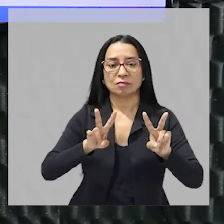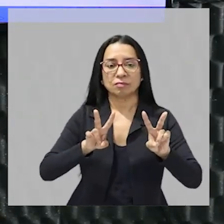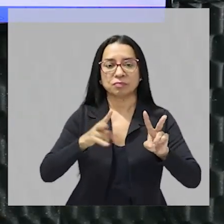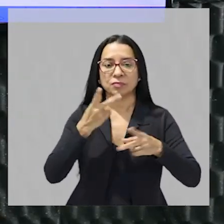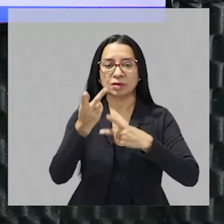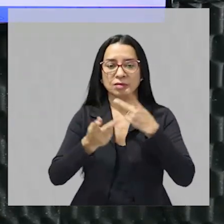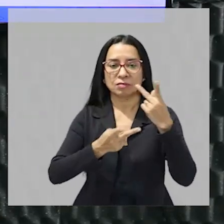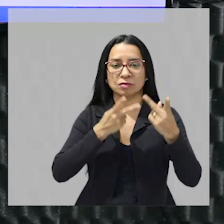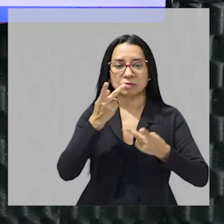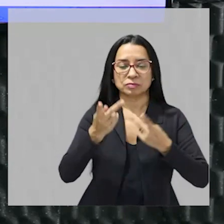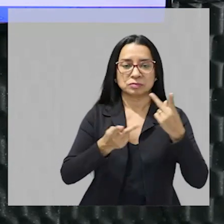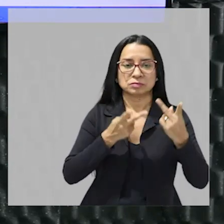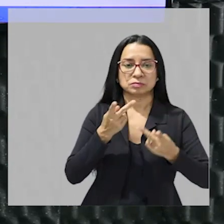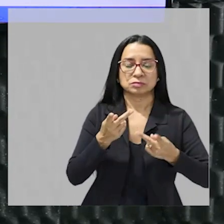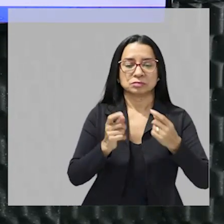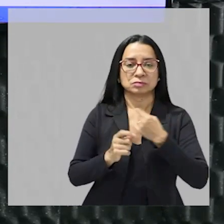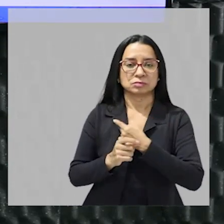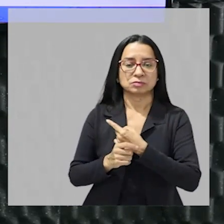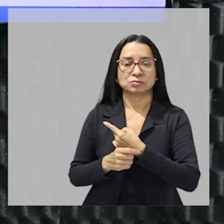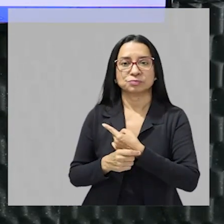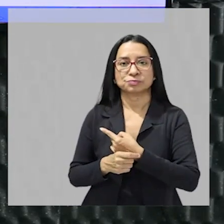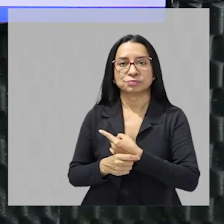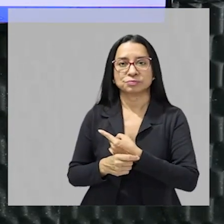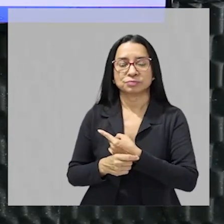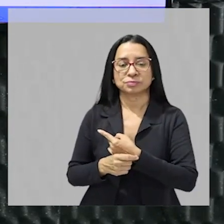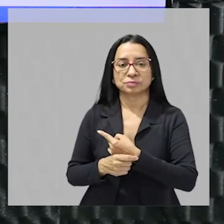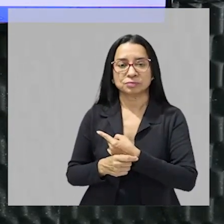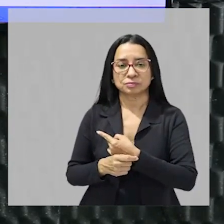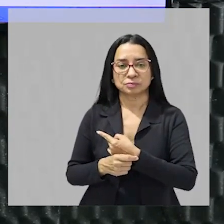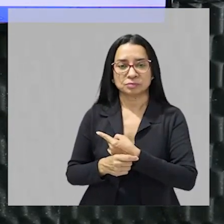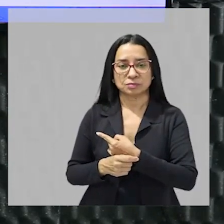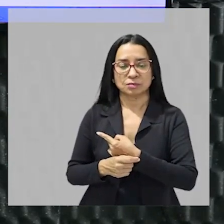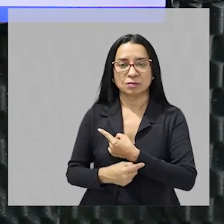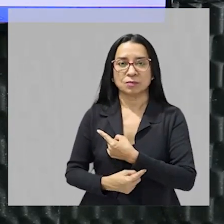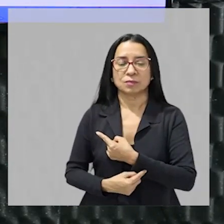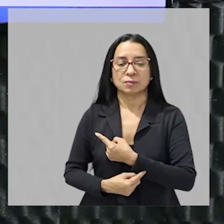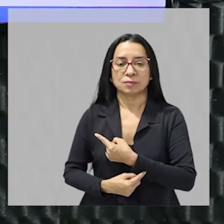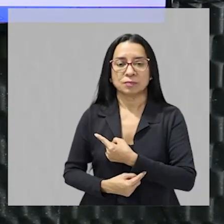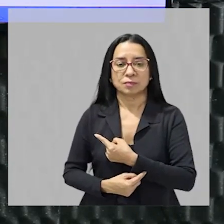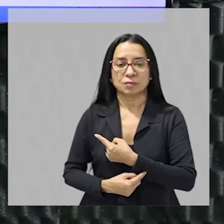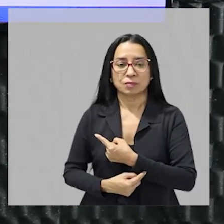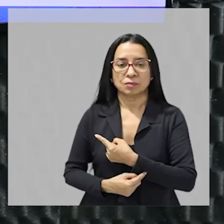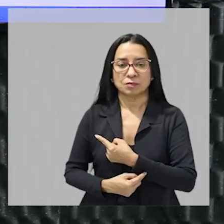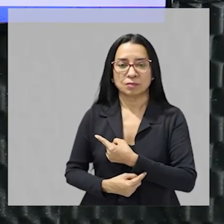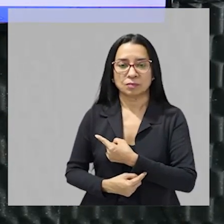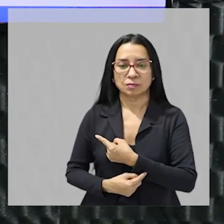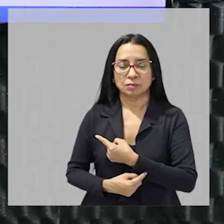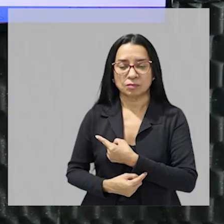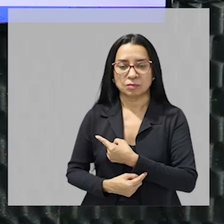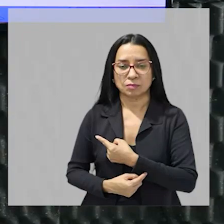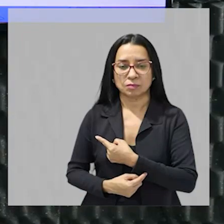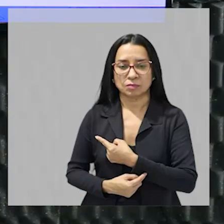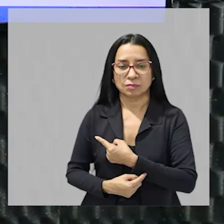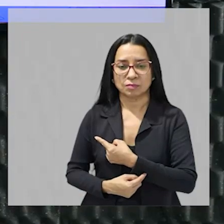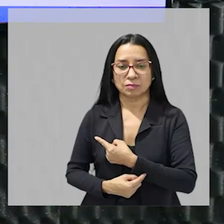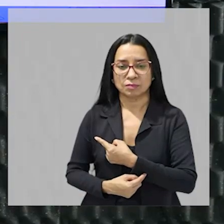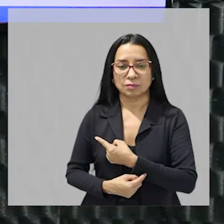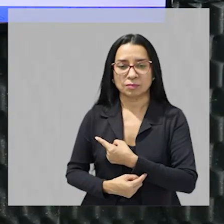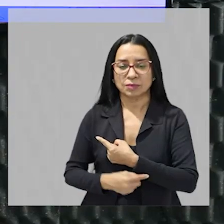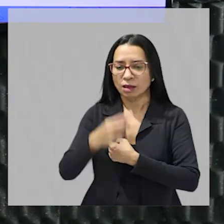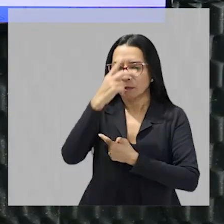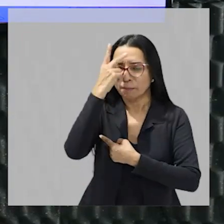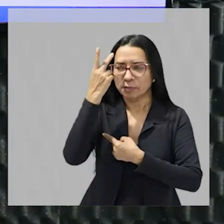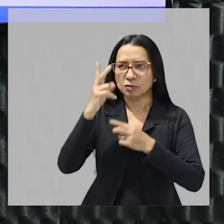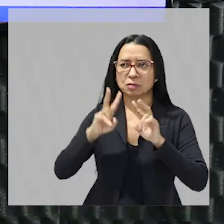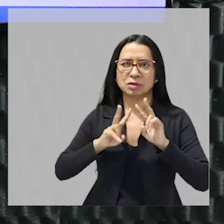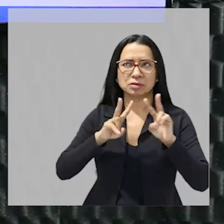falando, o item A ali falando, né? Apague um ponto de luz para economizar. E o cidadão em questão que assiste